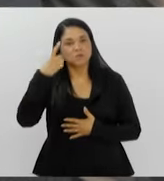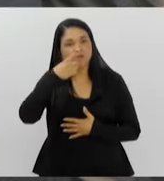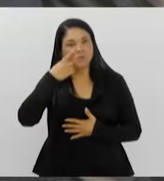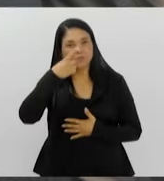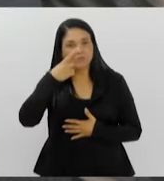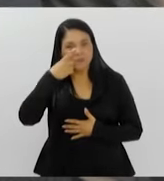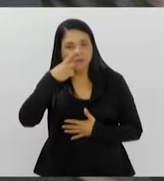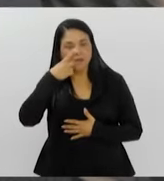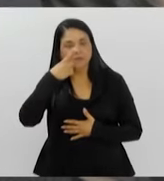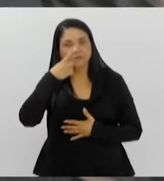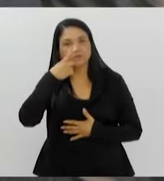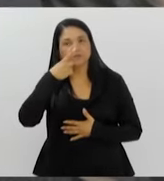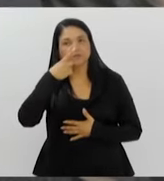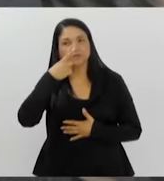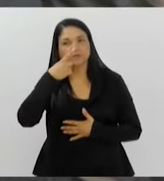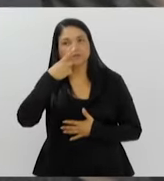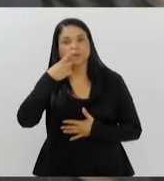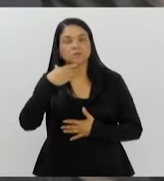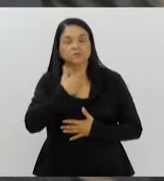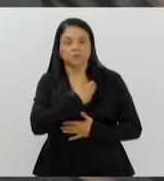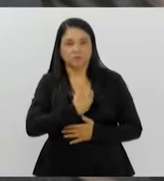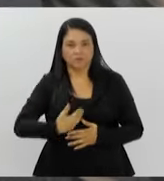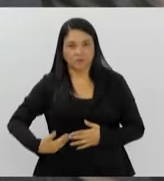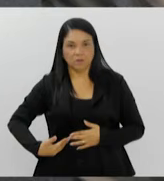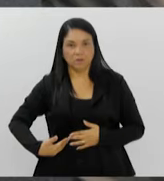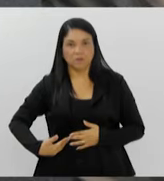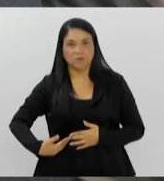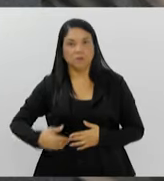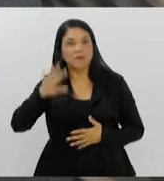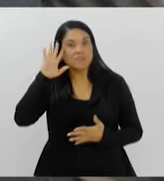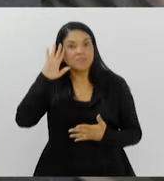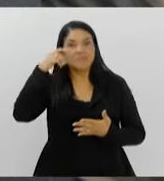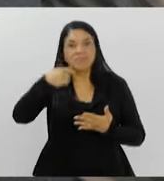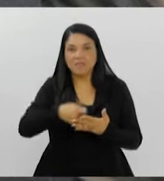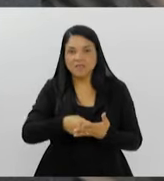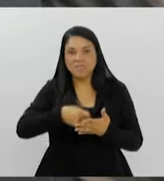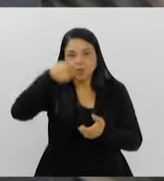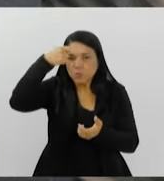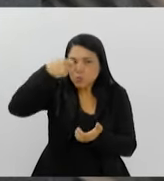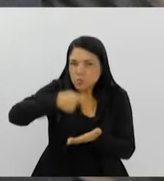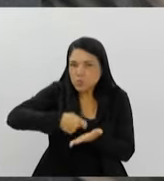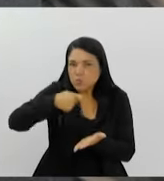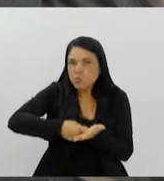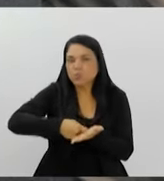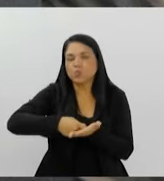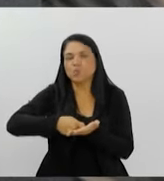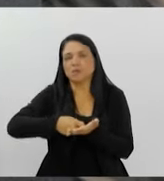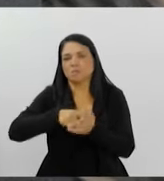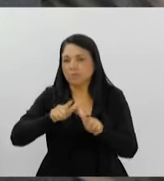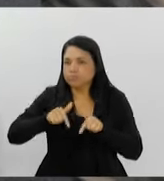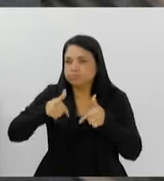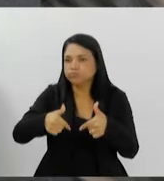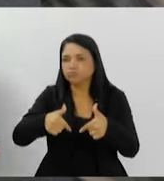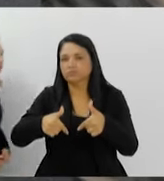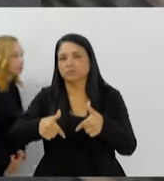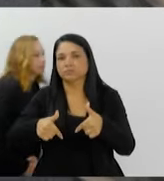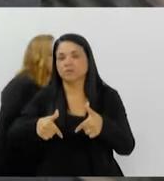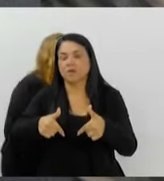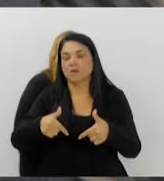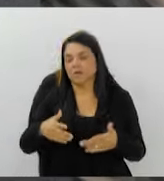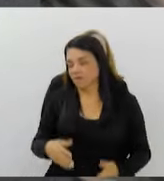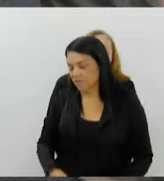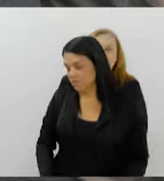da base do governo tiveram uma decisão dura para ser tomada eu ousaria dizer